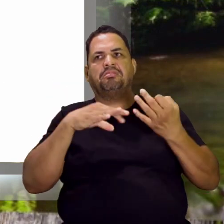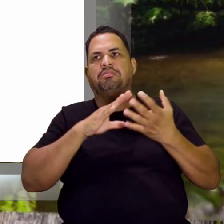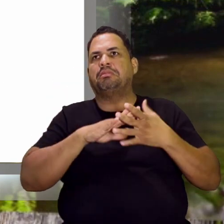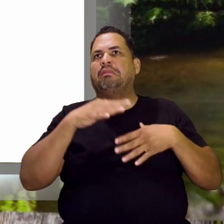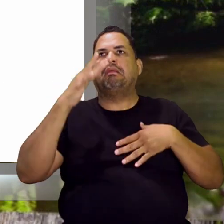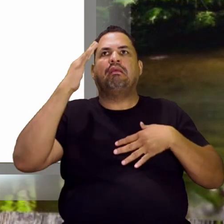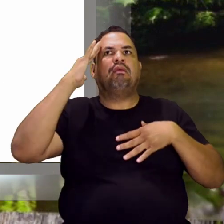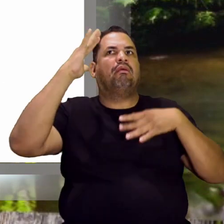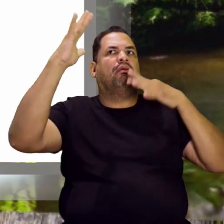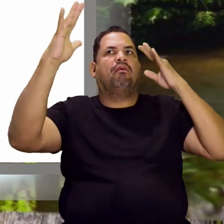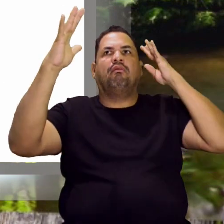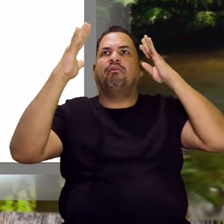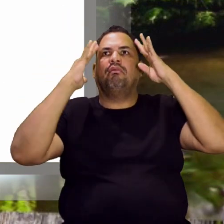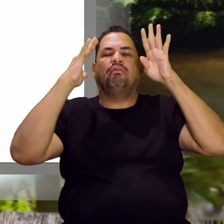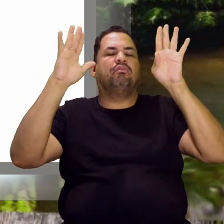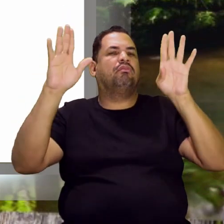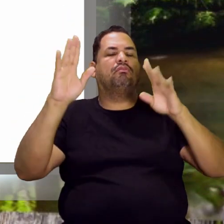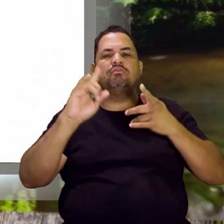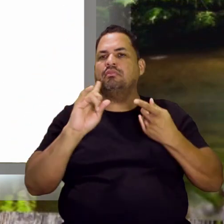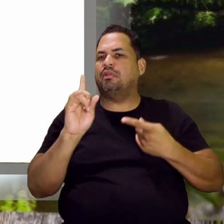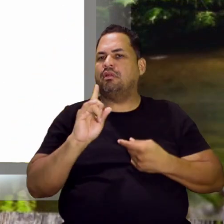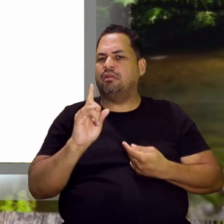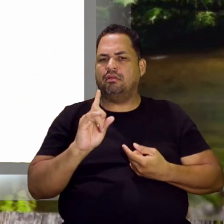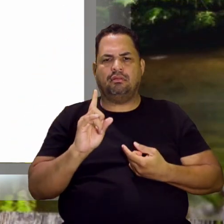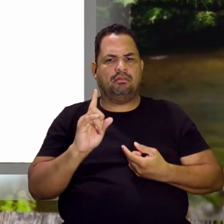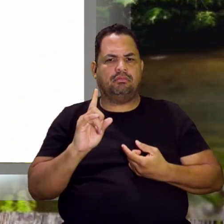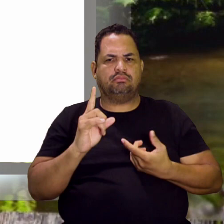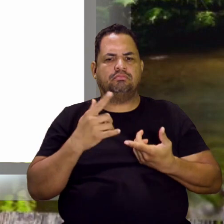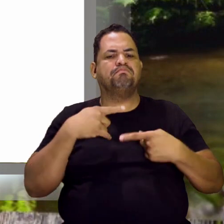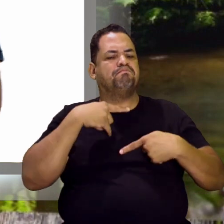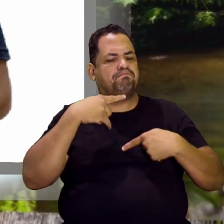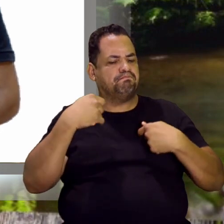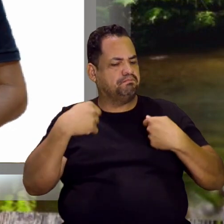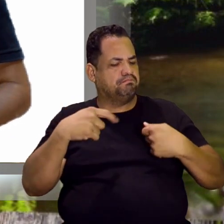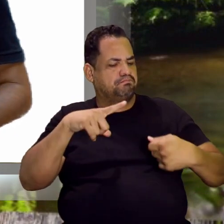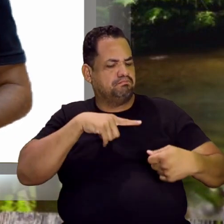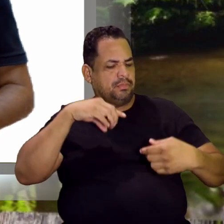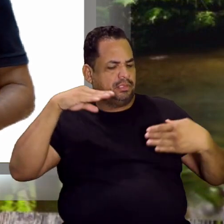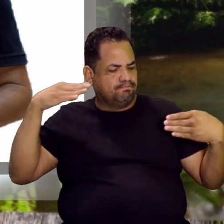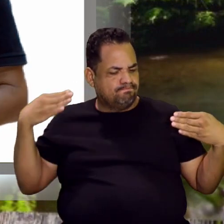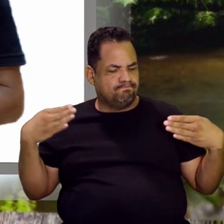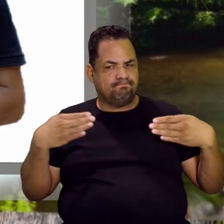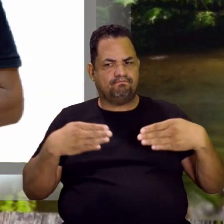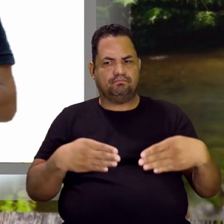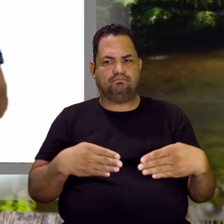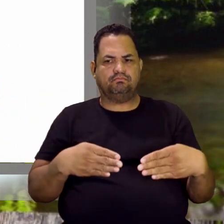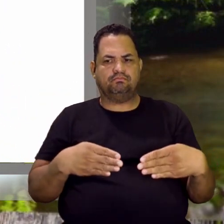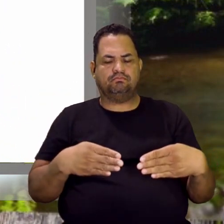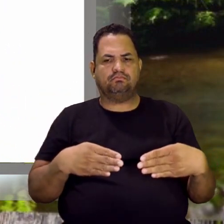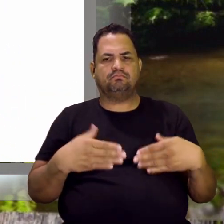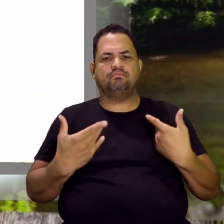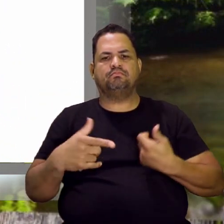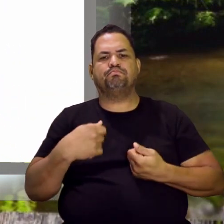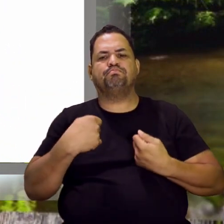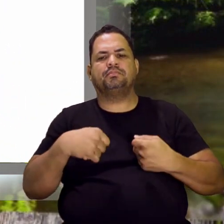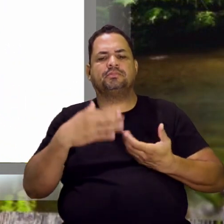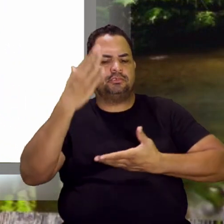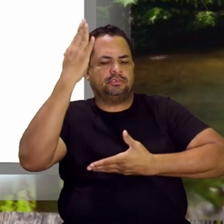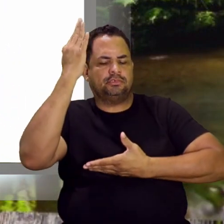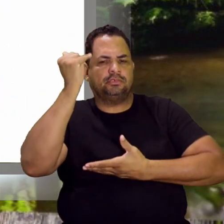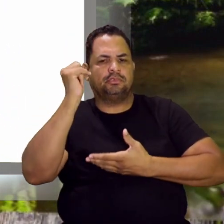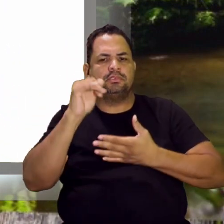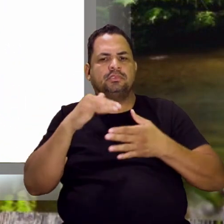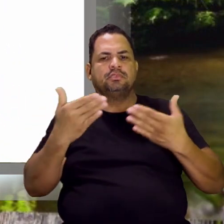viajantes, pessoal. Né? A gente tem que focar no que a gente está querendo saber e a gente mesmo tem que ter uma noção de